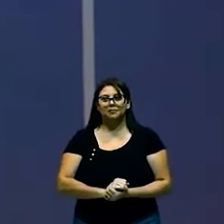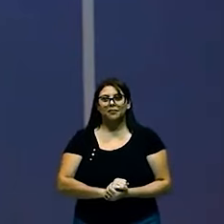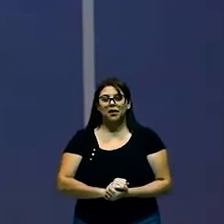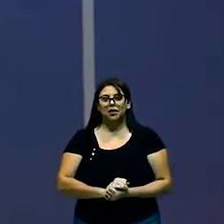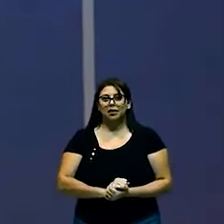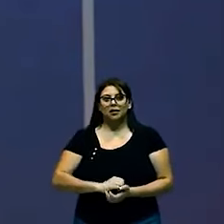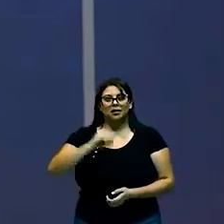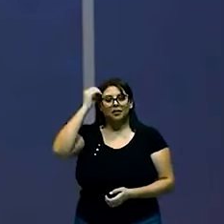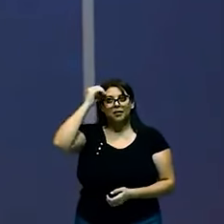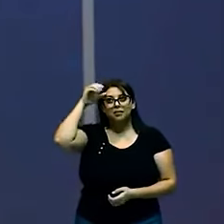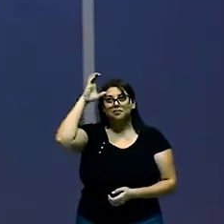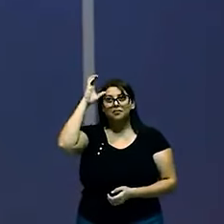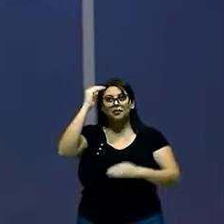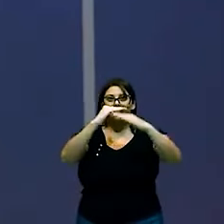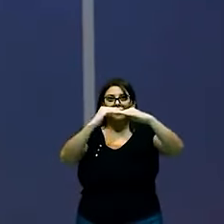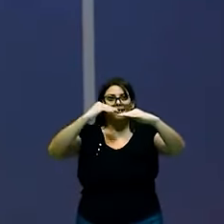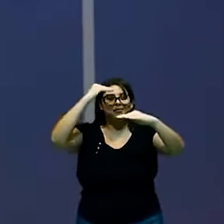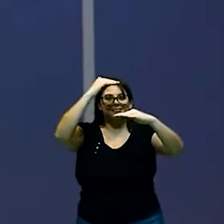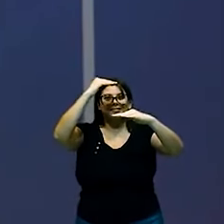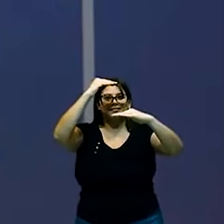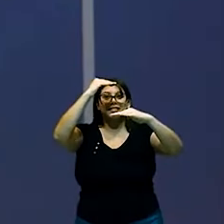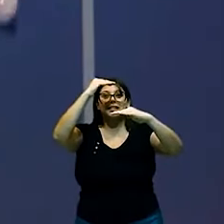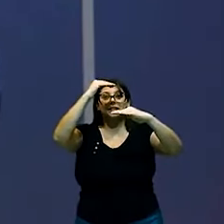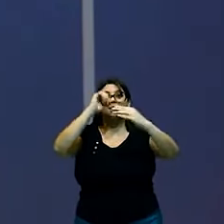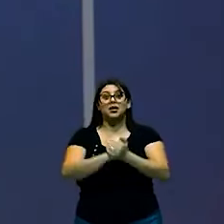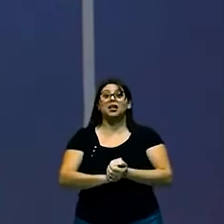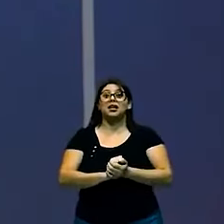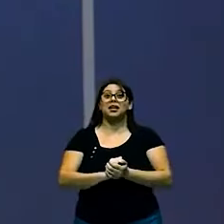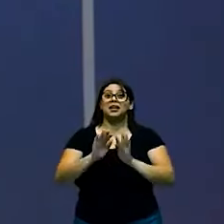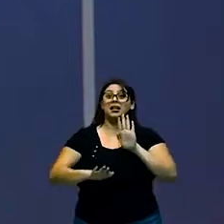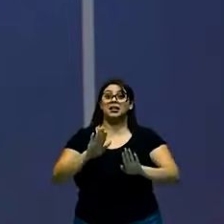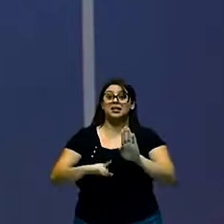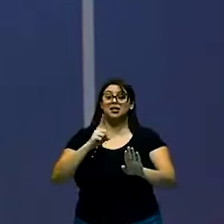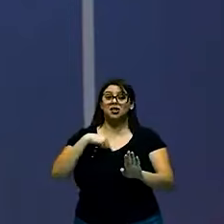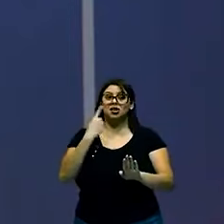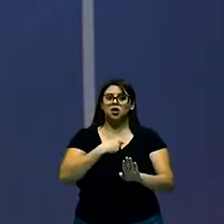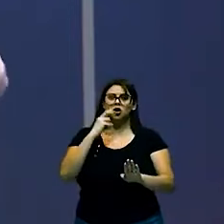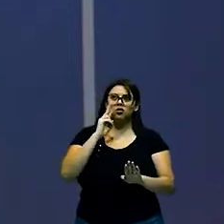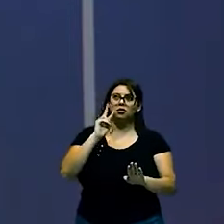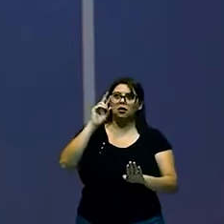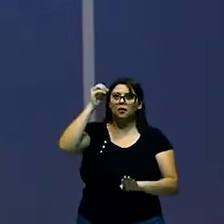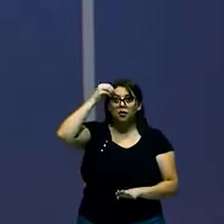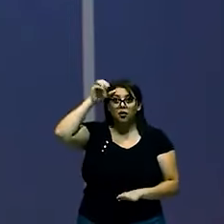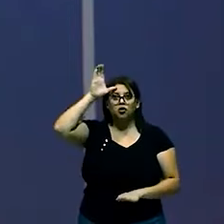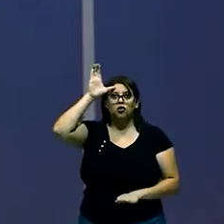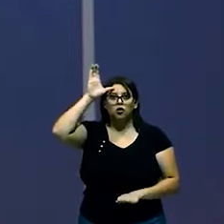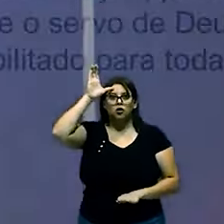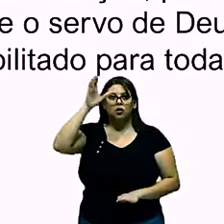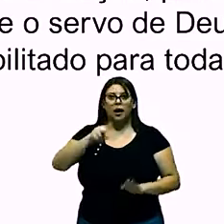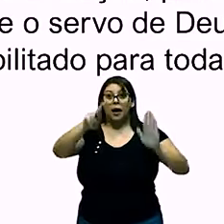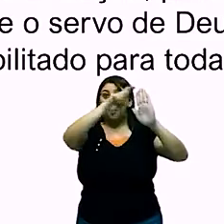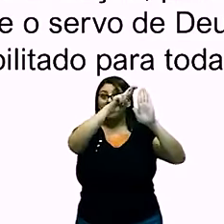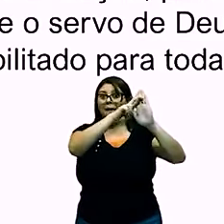escrituras. E nós queremos fazer da tradição, então, a regra de fé. Então, o sola escritura vem ser um